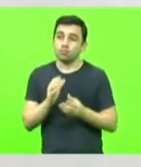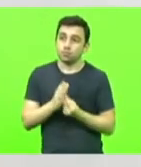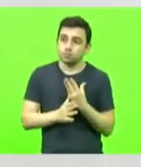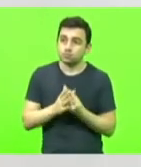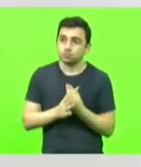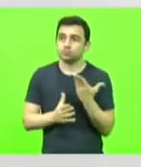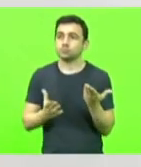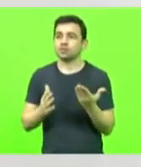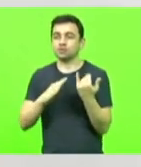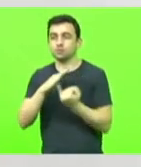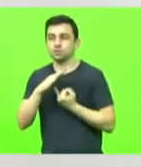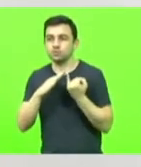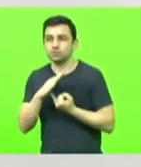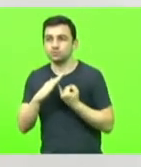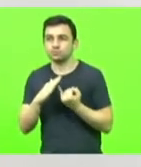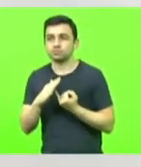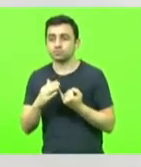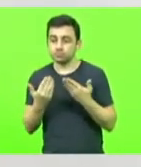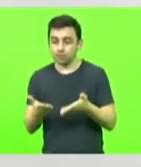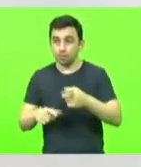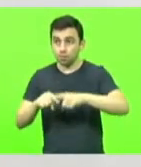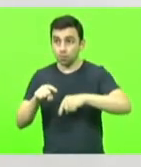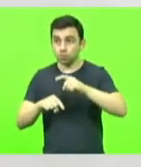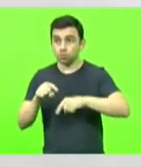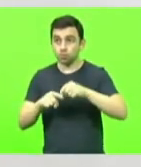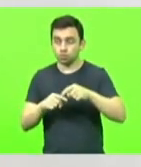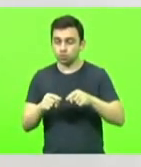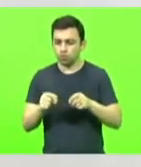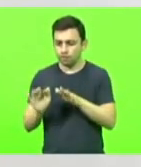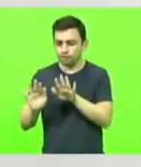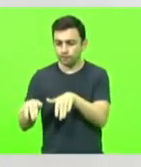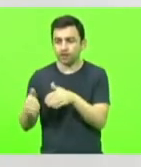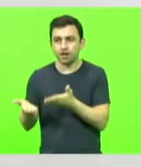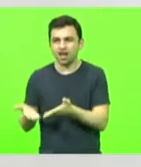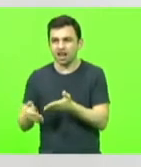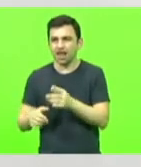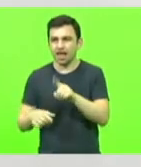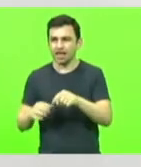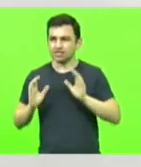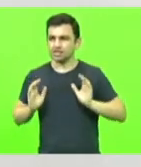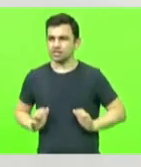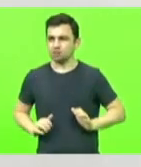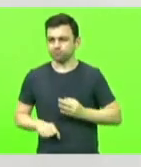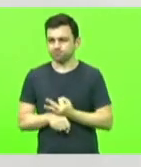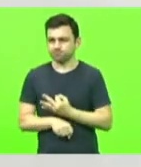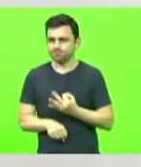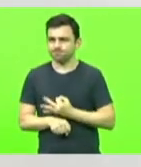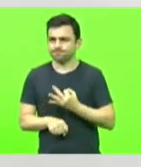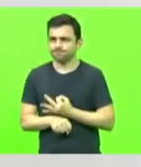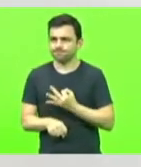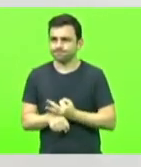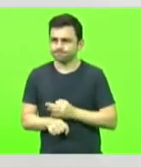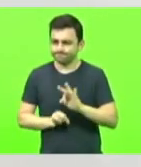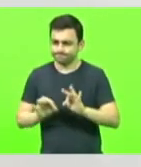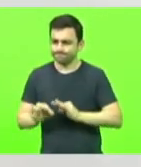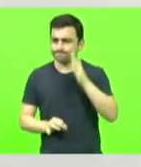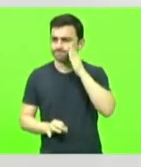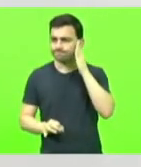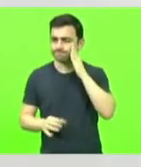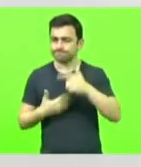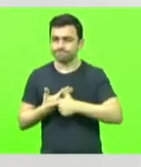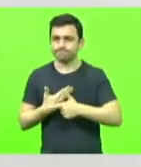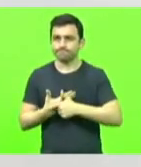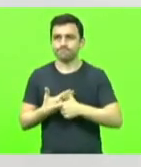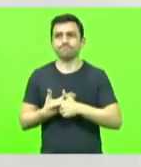processos industriais, onde o produto final é um cidadão resiliente, um cidadão preparado, um cidadão consciente do seu papel